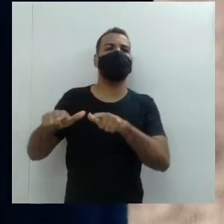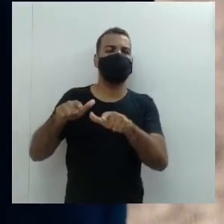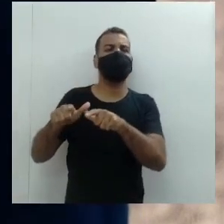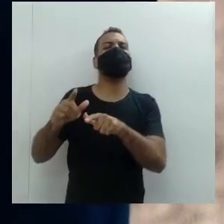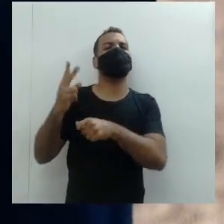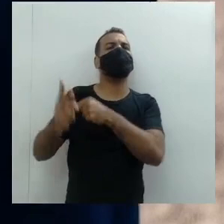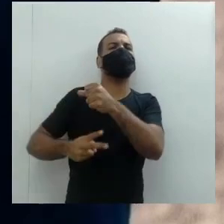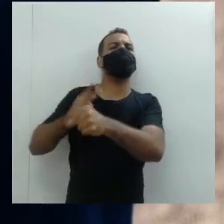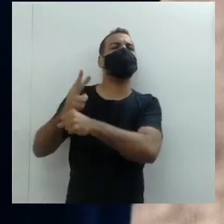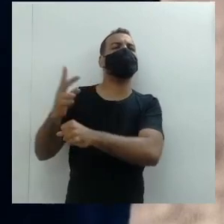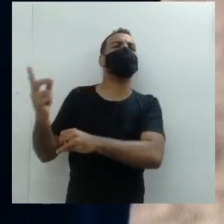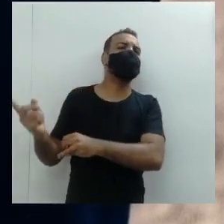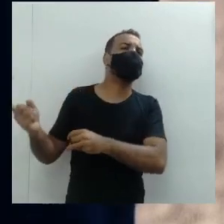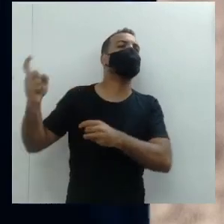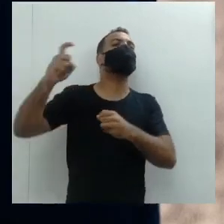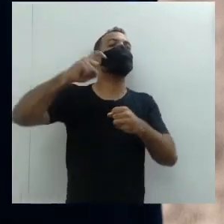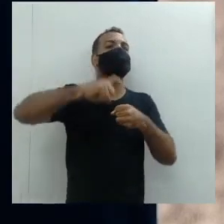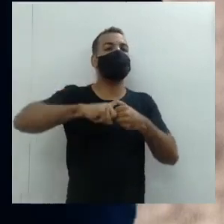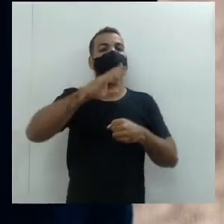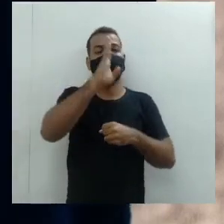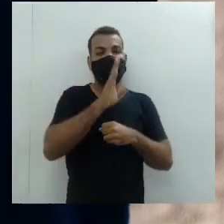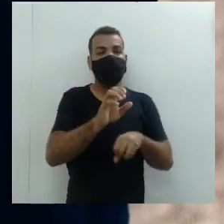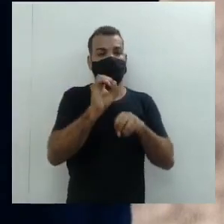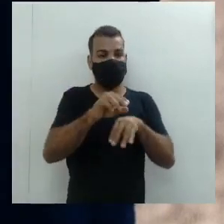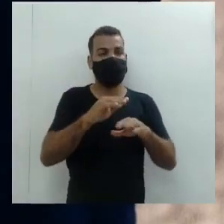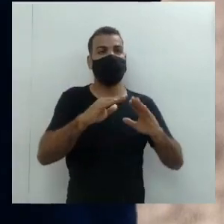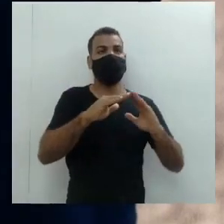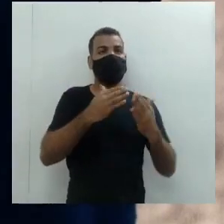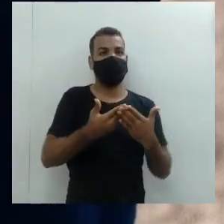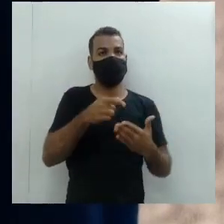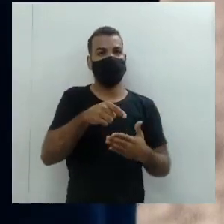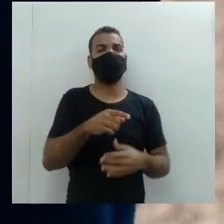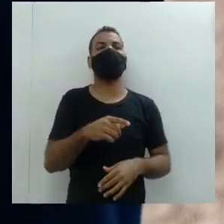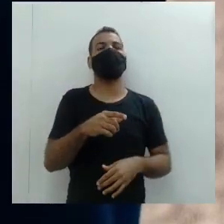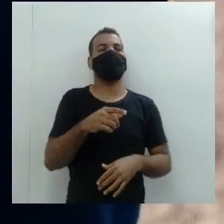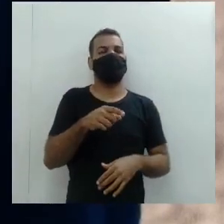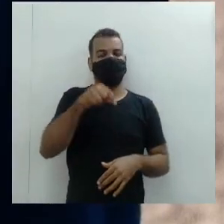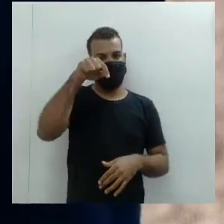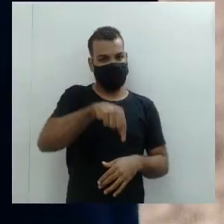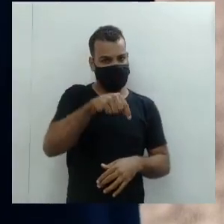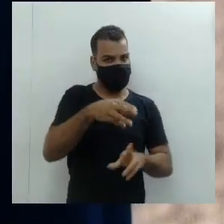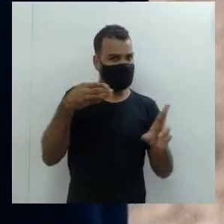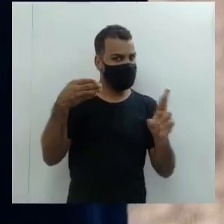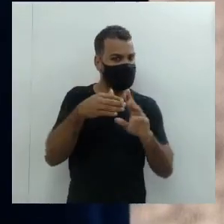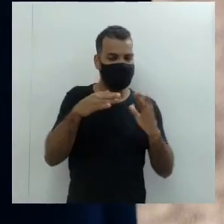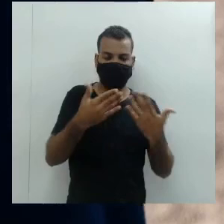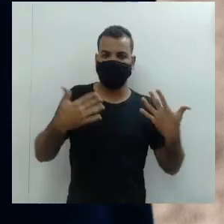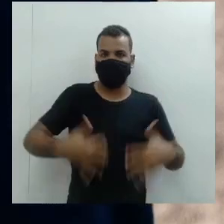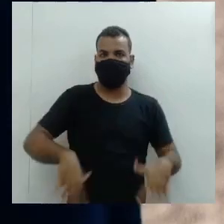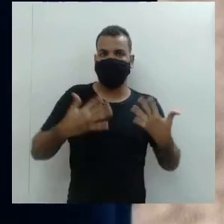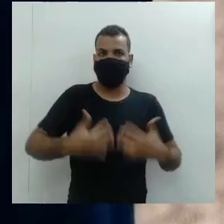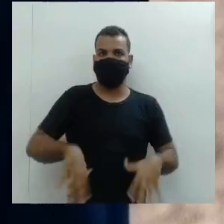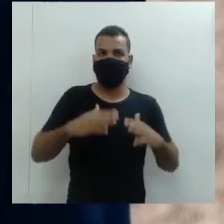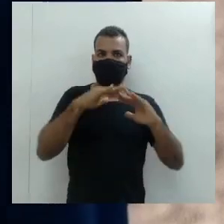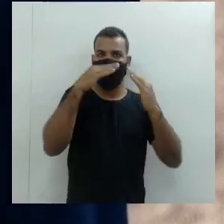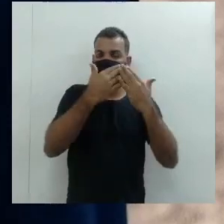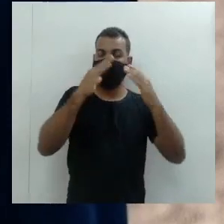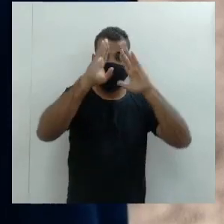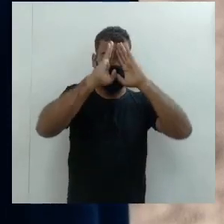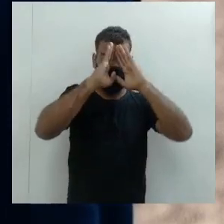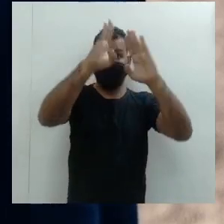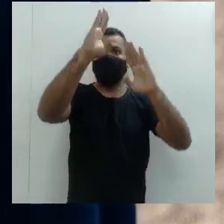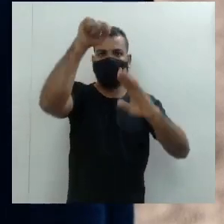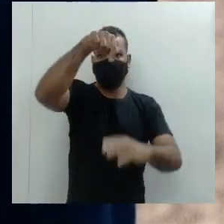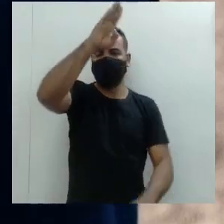Brasil e vai ensinar no Colégio Pedro II, né? Que é uma referência, né? Uma referência, né? Um dos principais colégios do